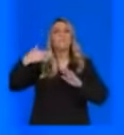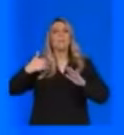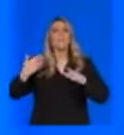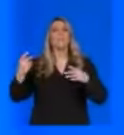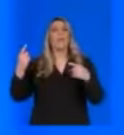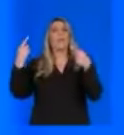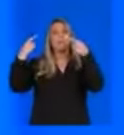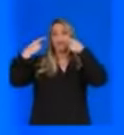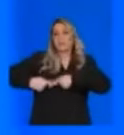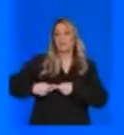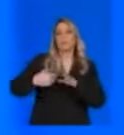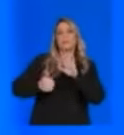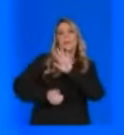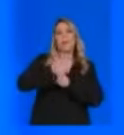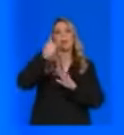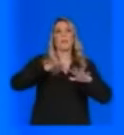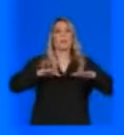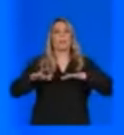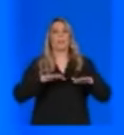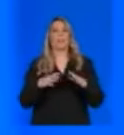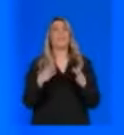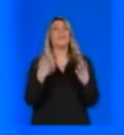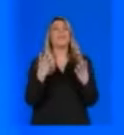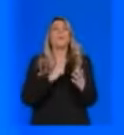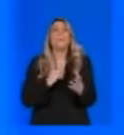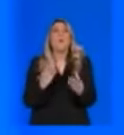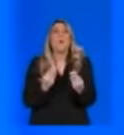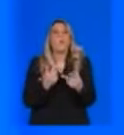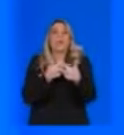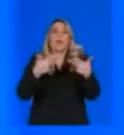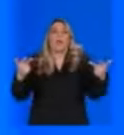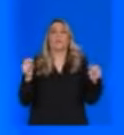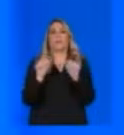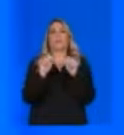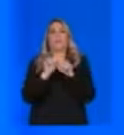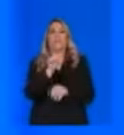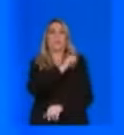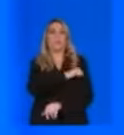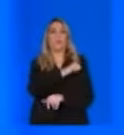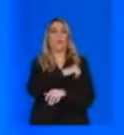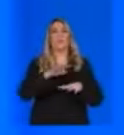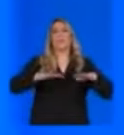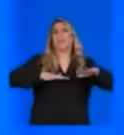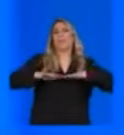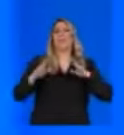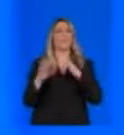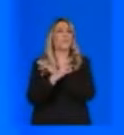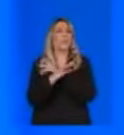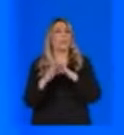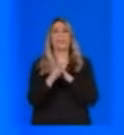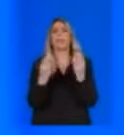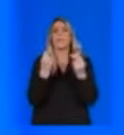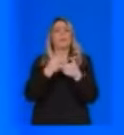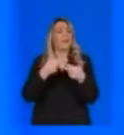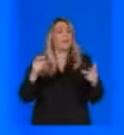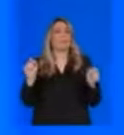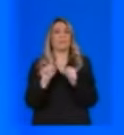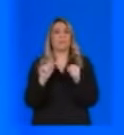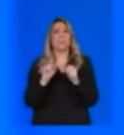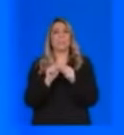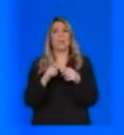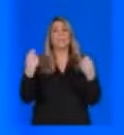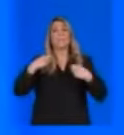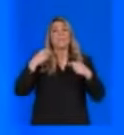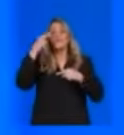desafio nós temos muita coisa a fazer no Rio de Janeiro com relação à mobilidade urbana muita mesmo e nós temos que ser